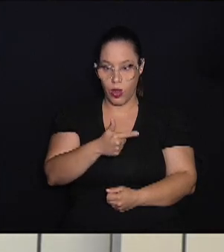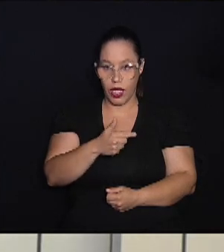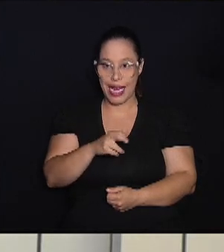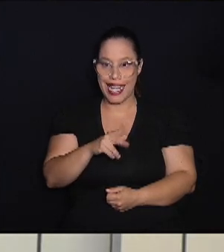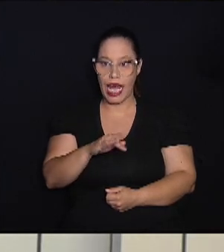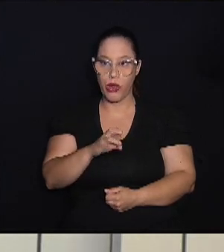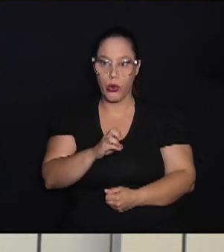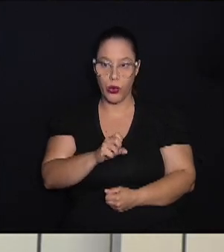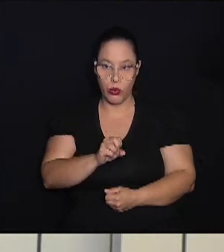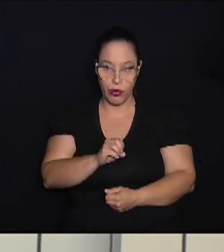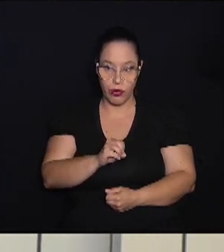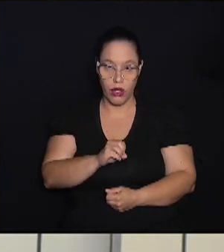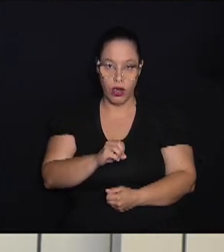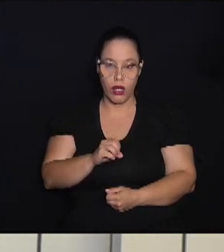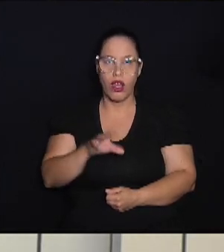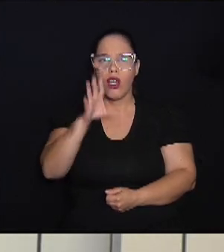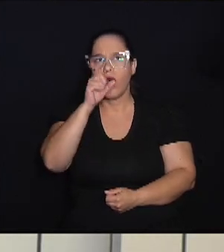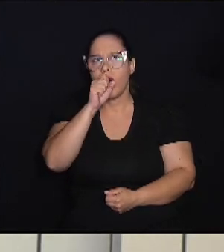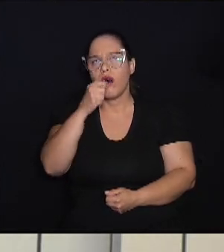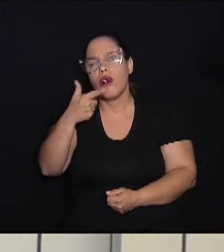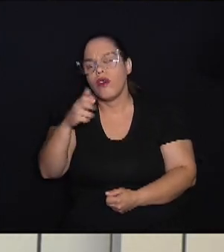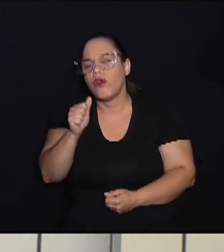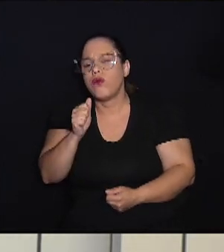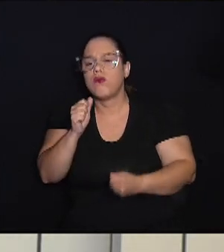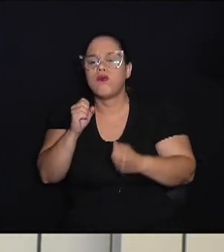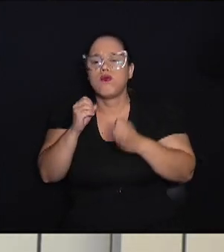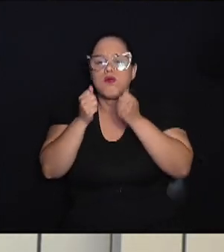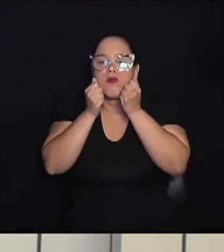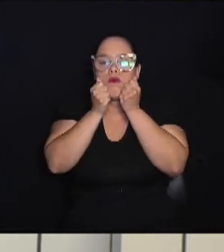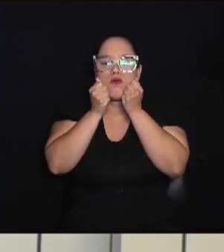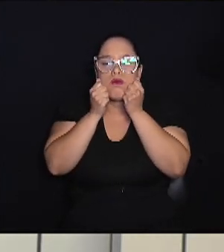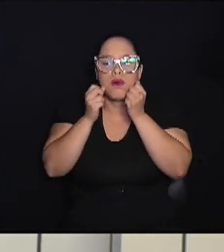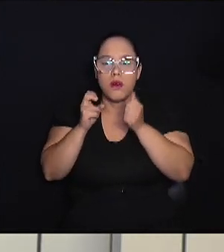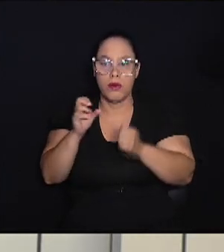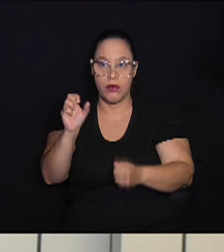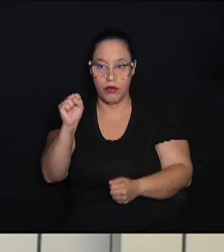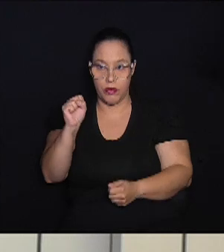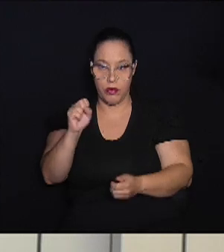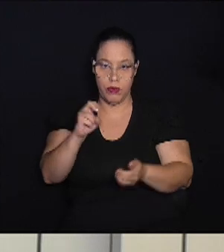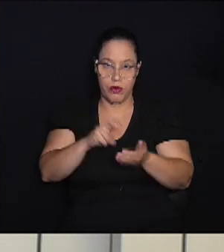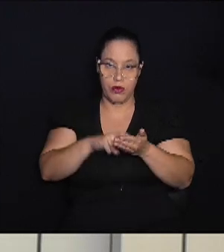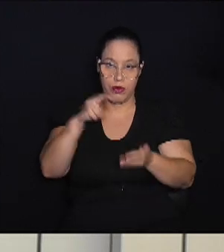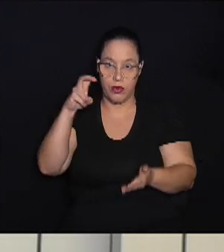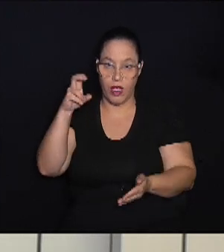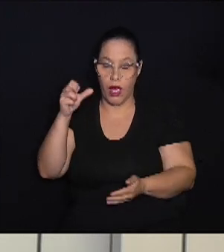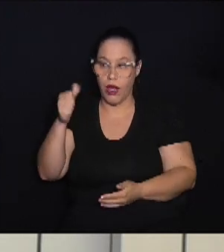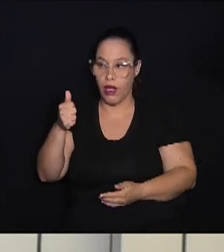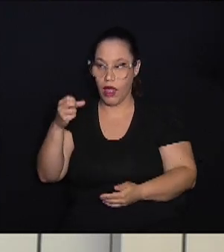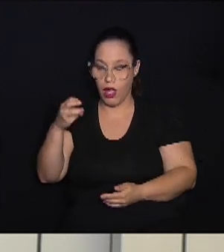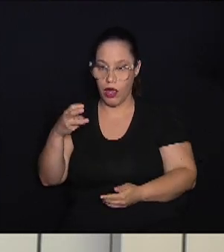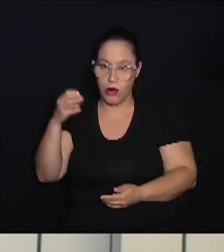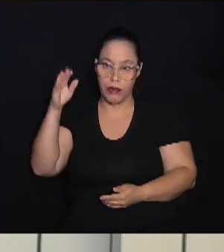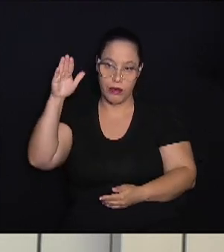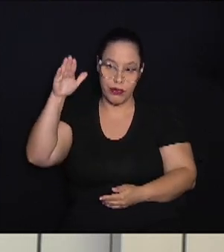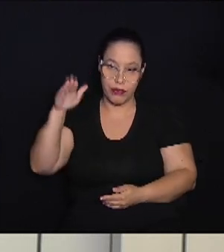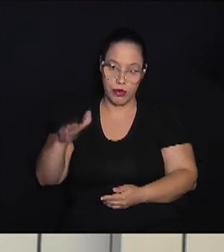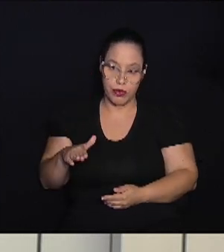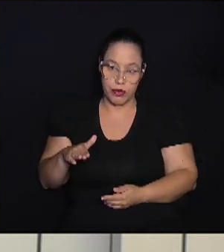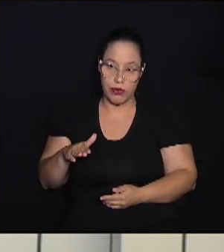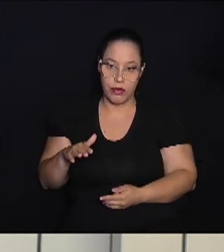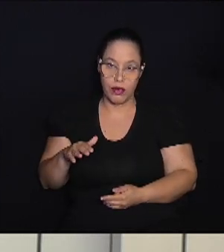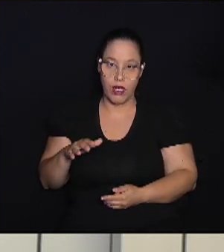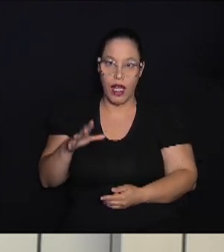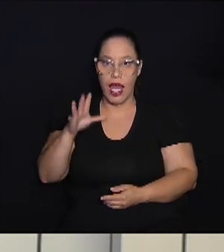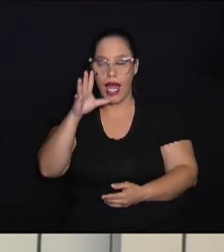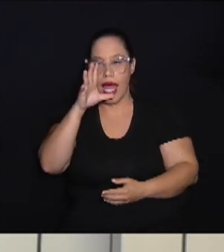só, neste sábado, dia 20 de julho, das 8 horas da manhã à 1 hora da tarde, acontece a ação Sábado